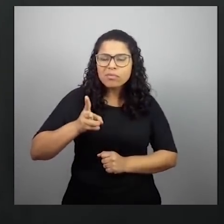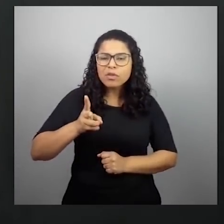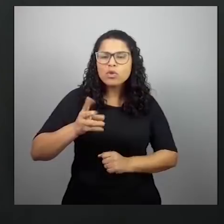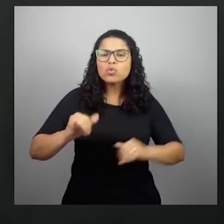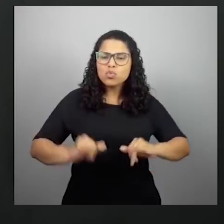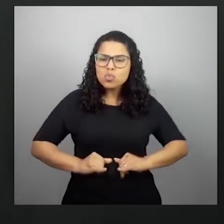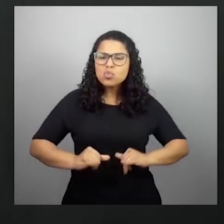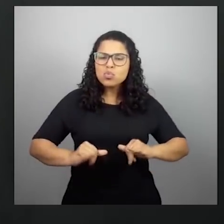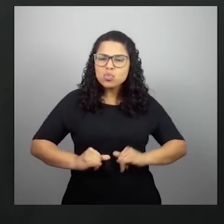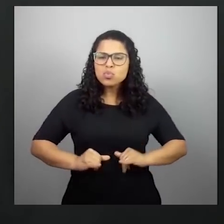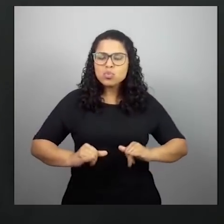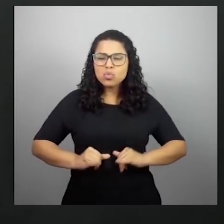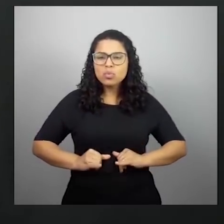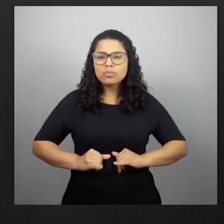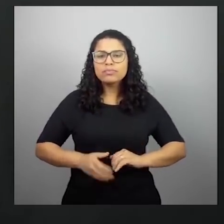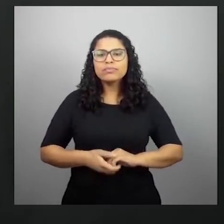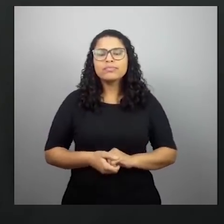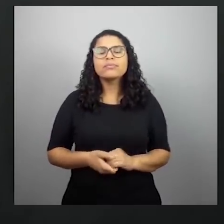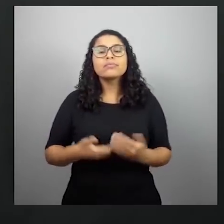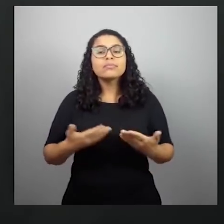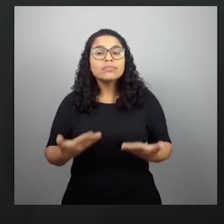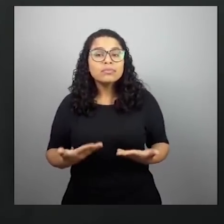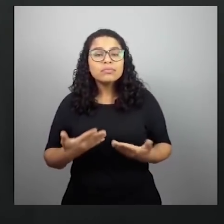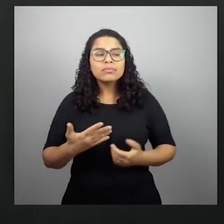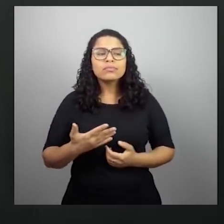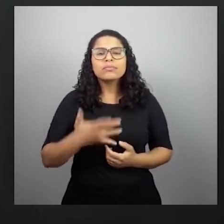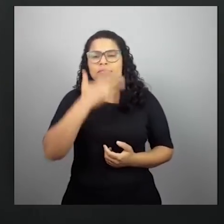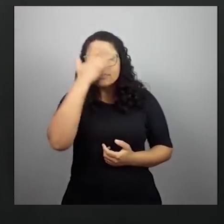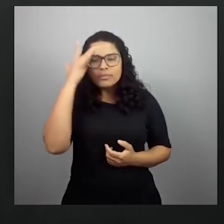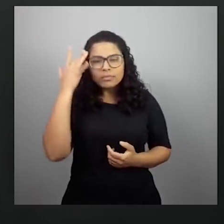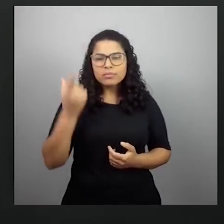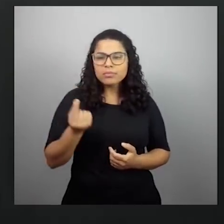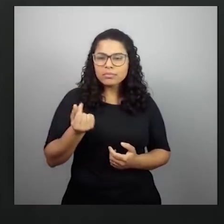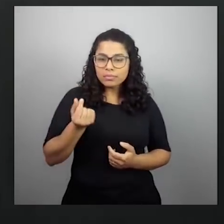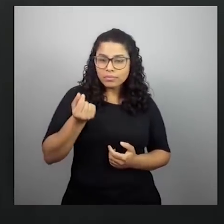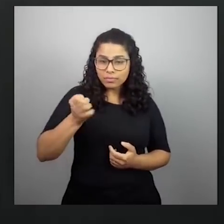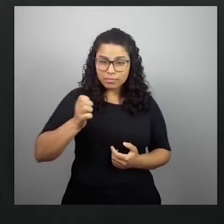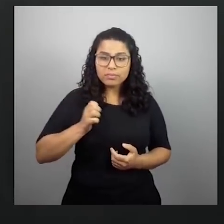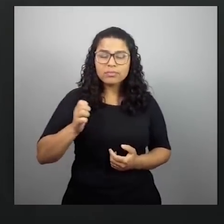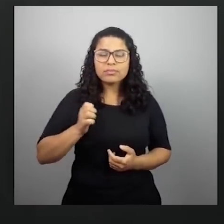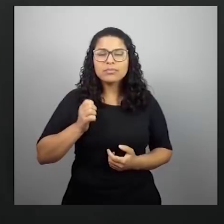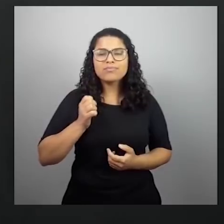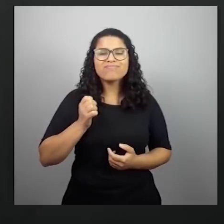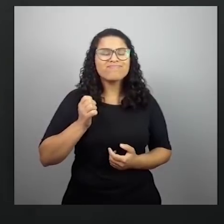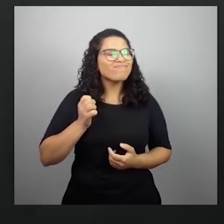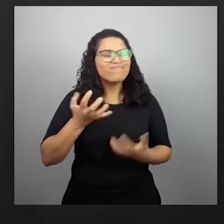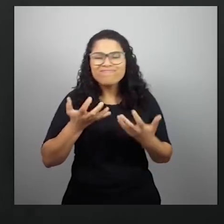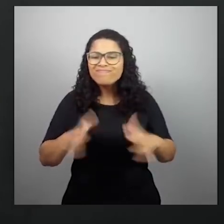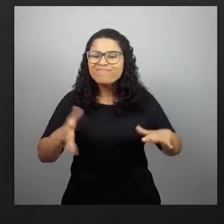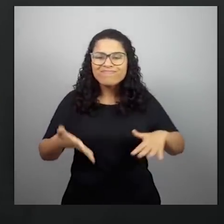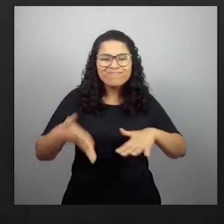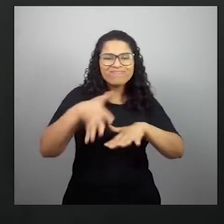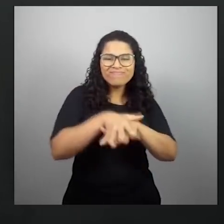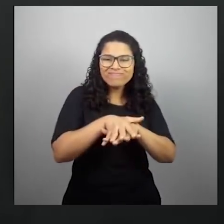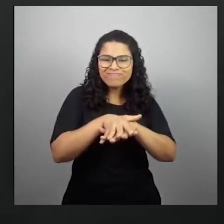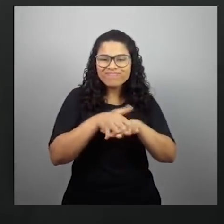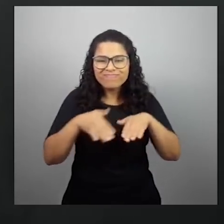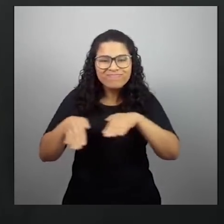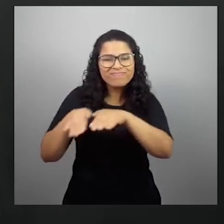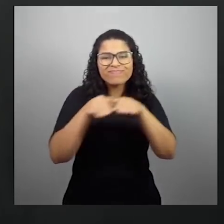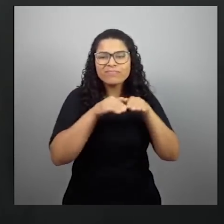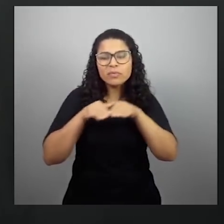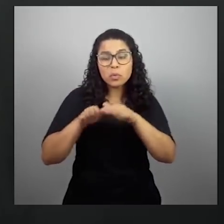tutela de uma elite que desconfiava da possibilidade de inclusão plena